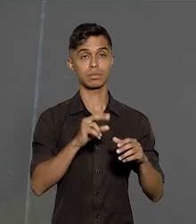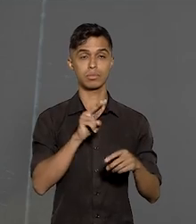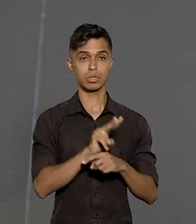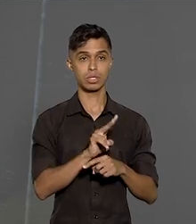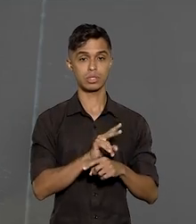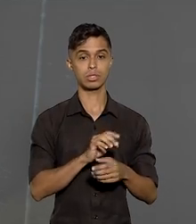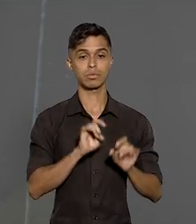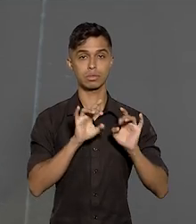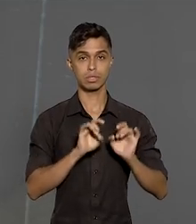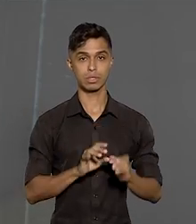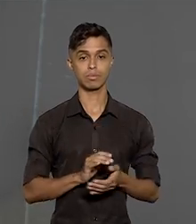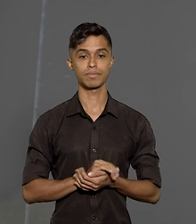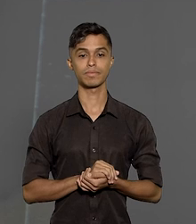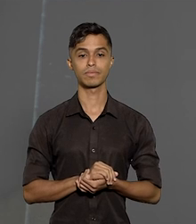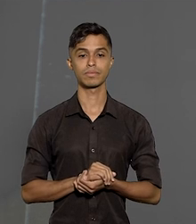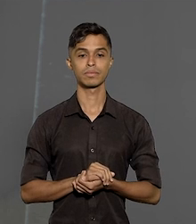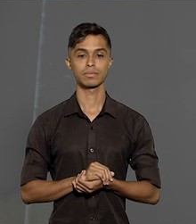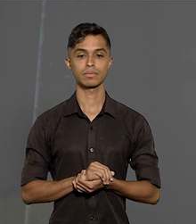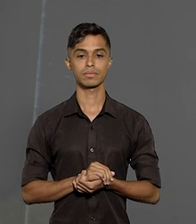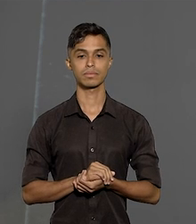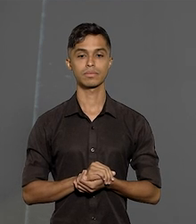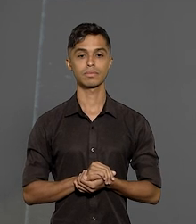específicas.